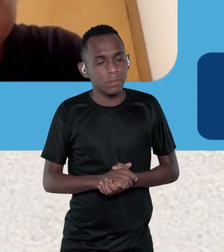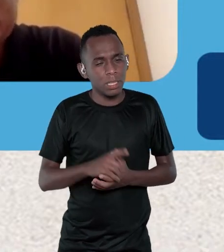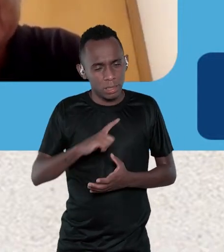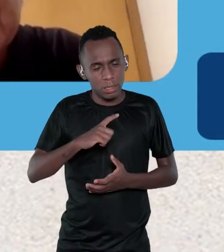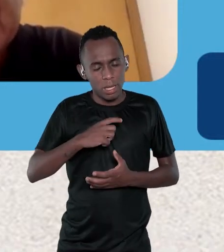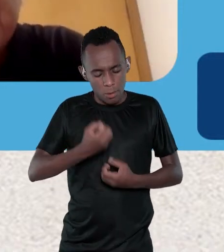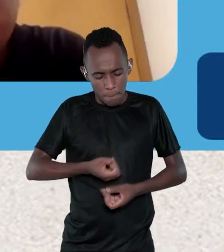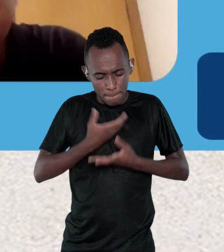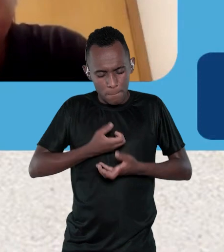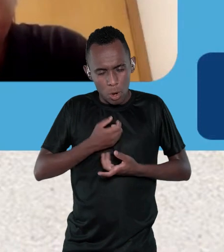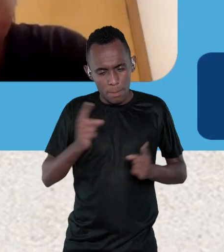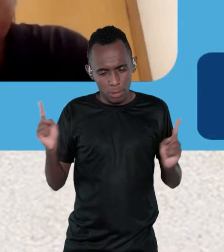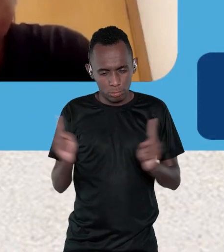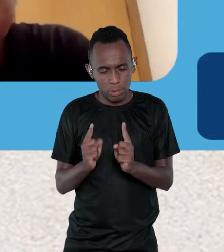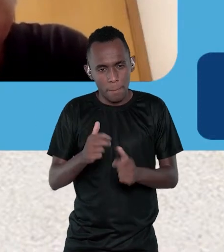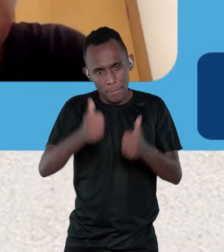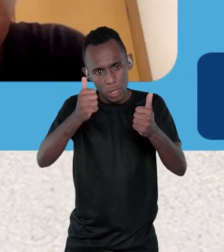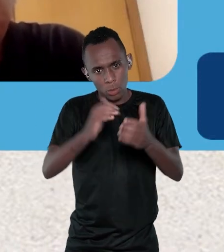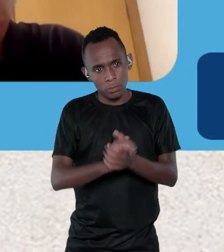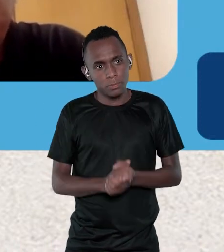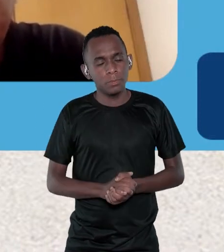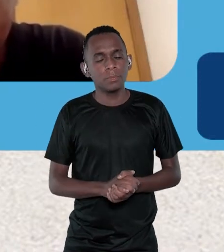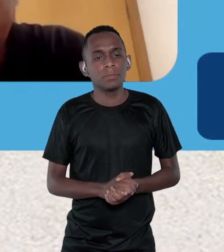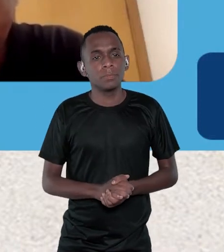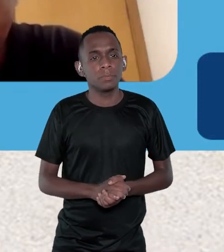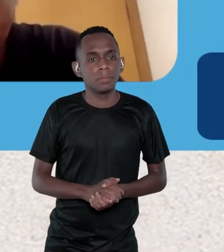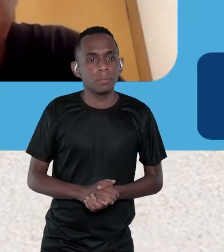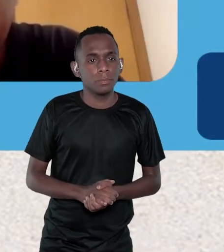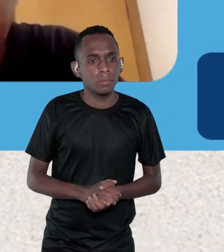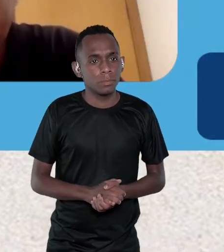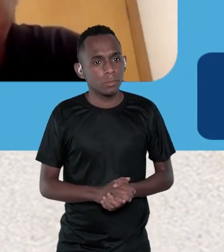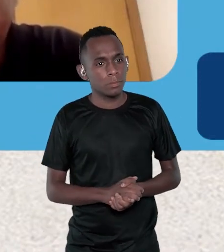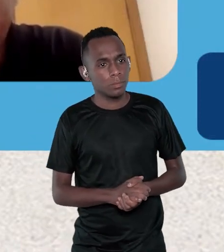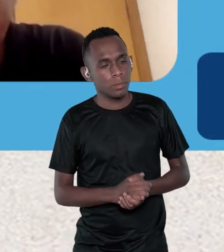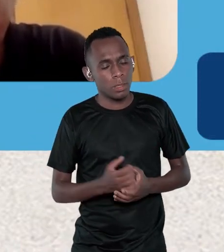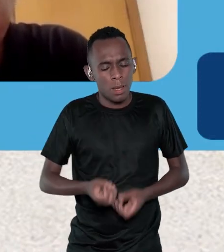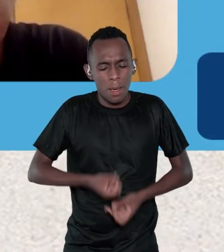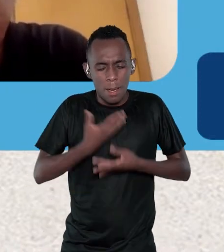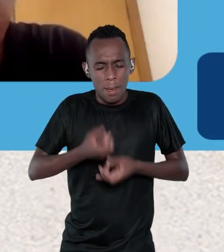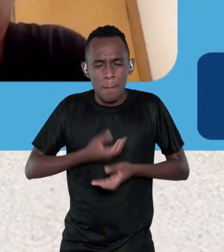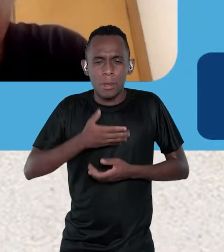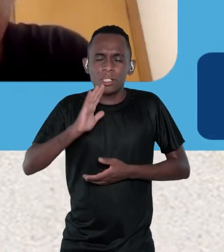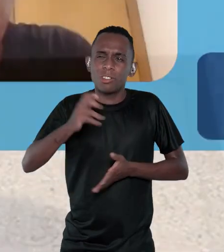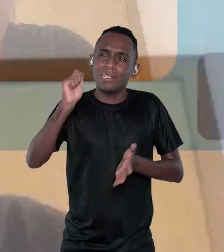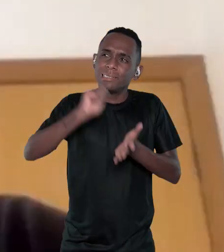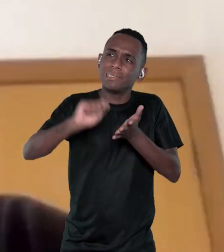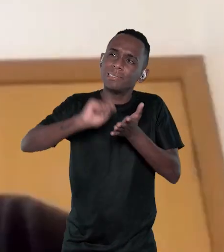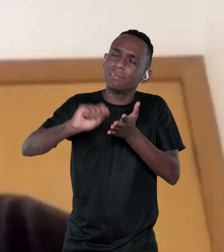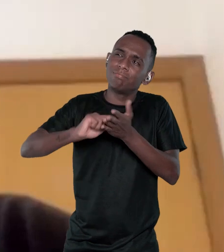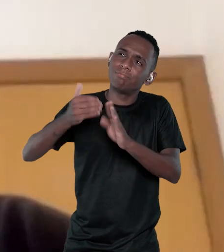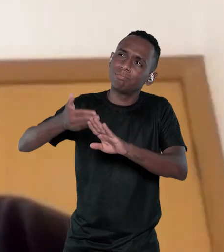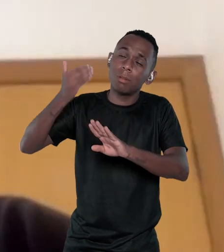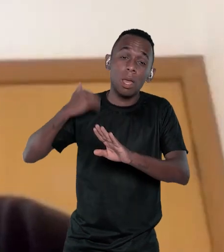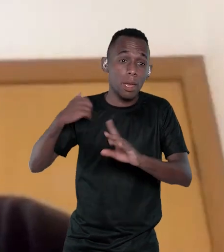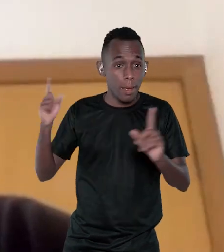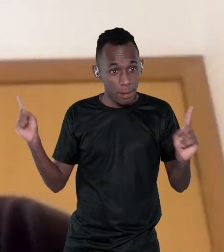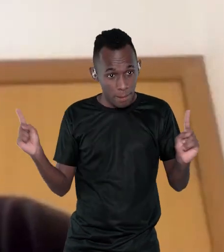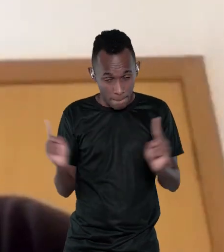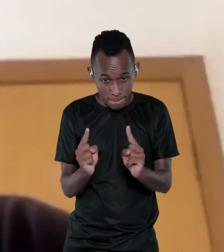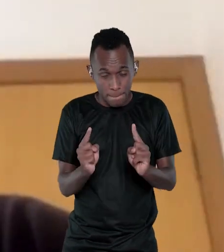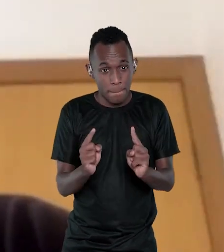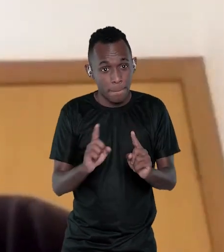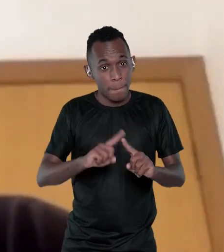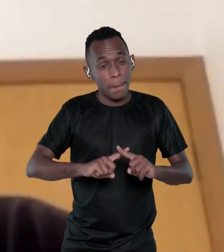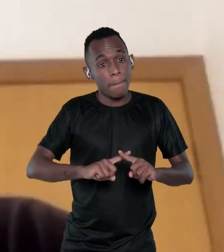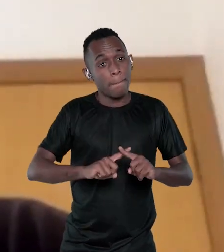uma poesia? Pode ser. Tem um poema aqui curto, que é melhor. Um poema